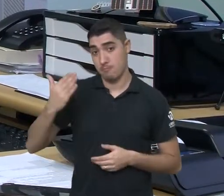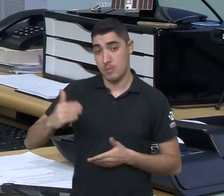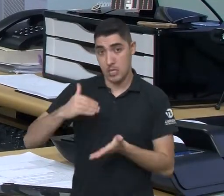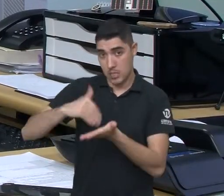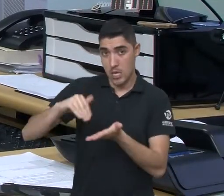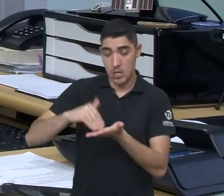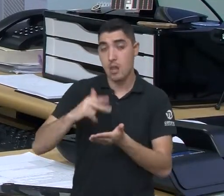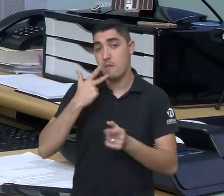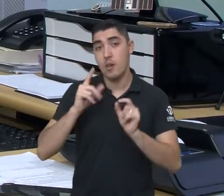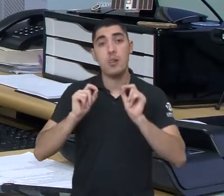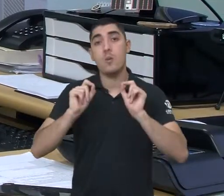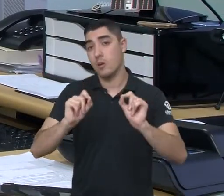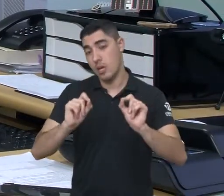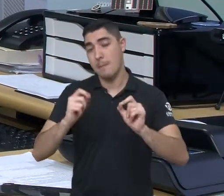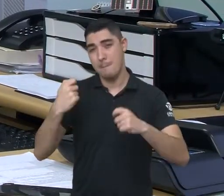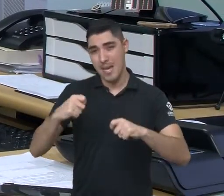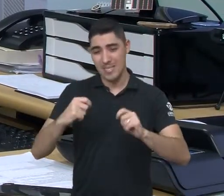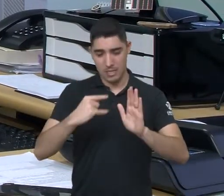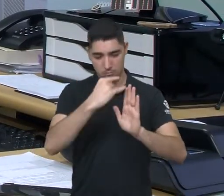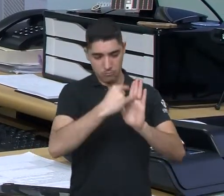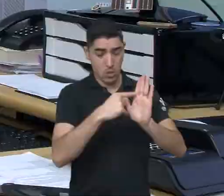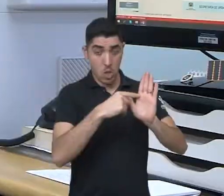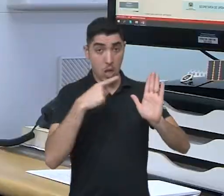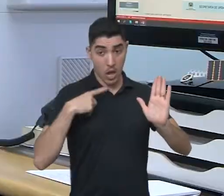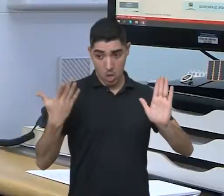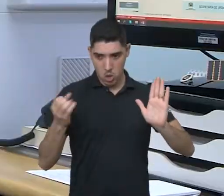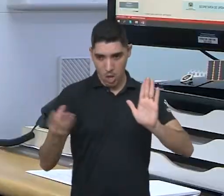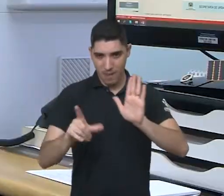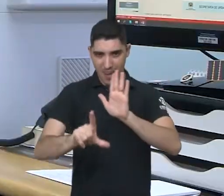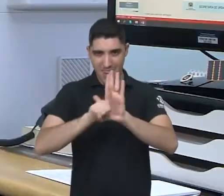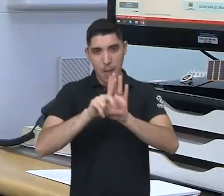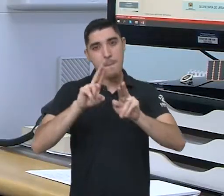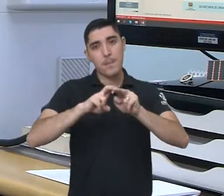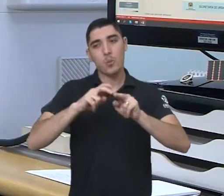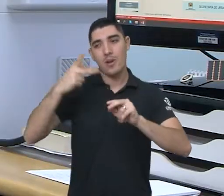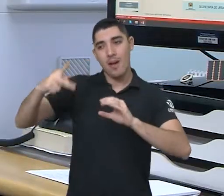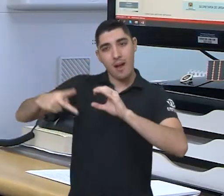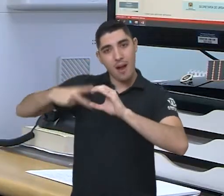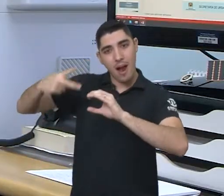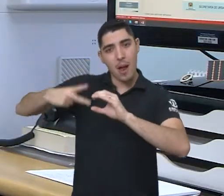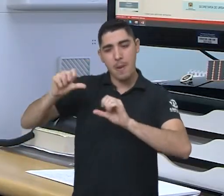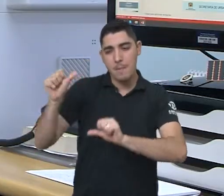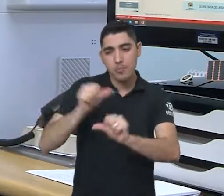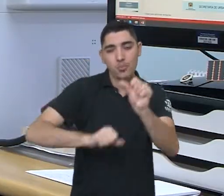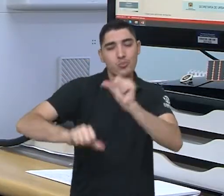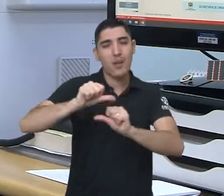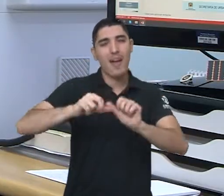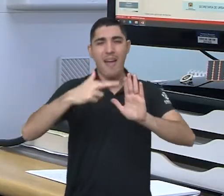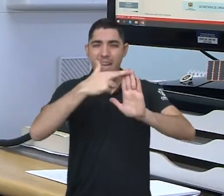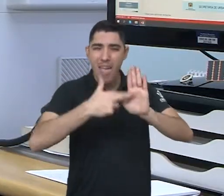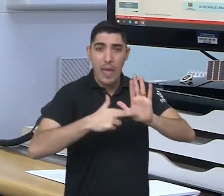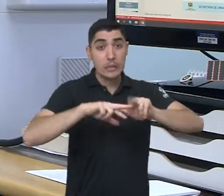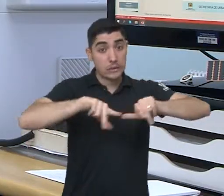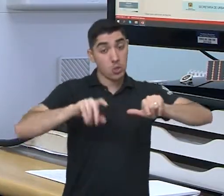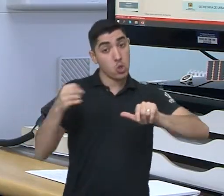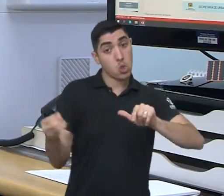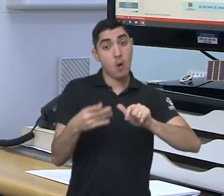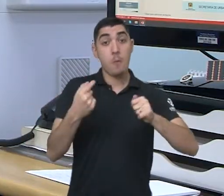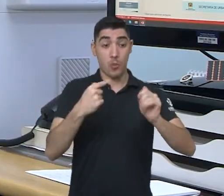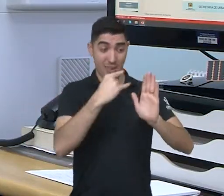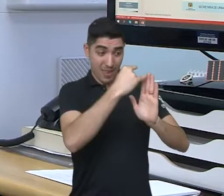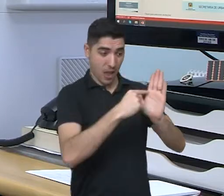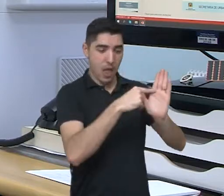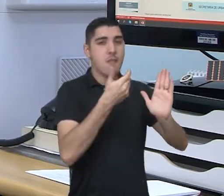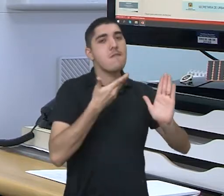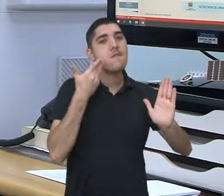uma nova lei deve ser elaborada pelo Executivo e enviada para a Câmara para modernizar as normas já existentes,